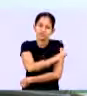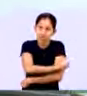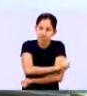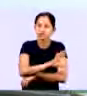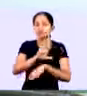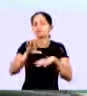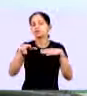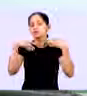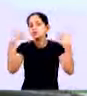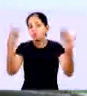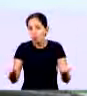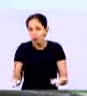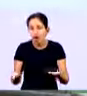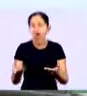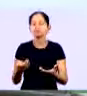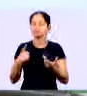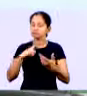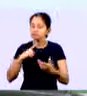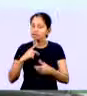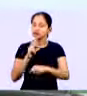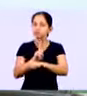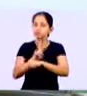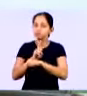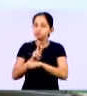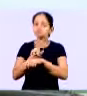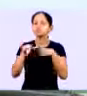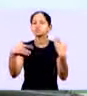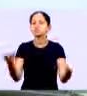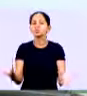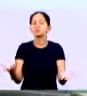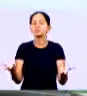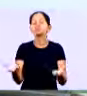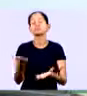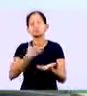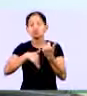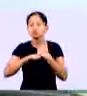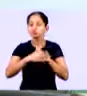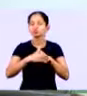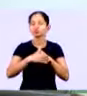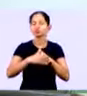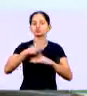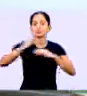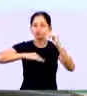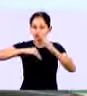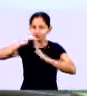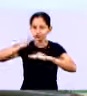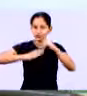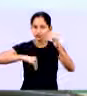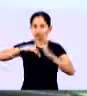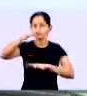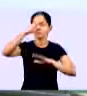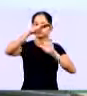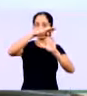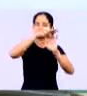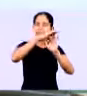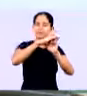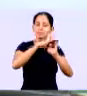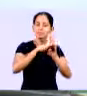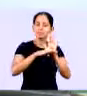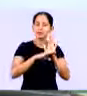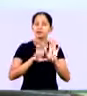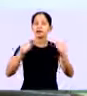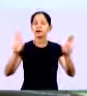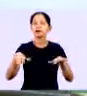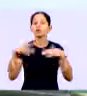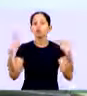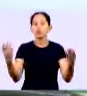de recepcionistas, de segurança? Toda essa estrutura tem que ser montada para que aquele serviço que vai ser prestado seja prestado dentro de um padrão, né? E